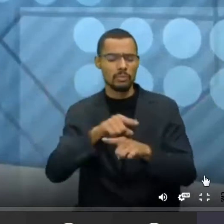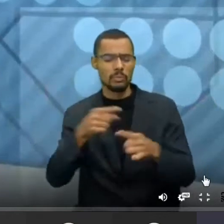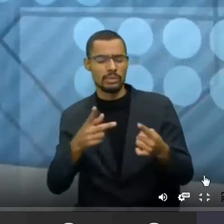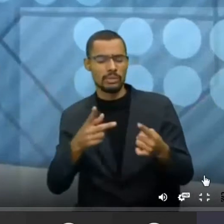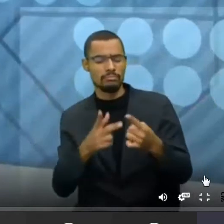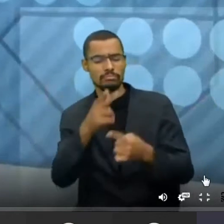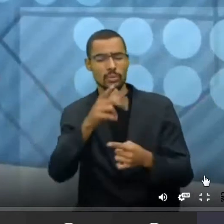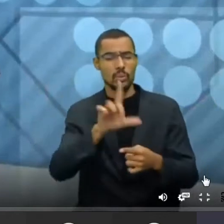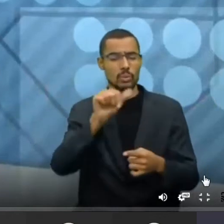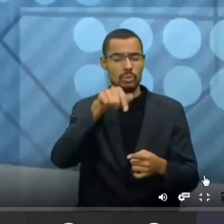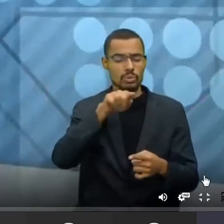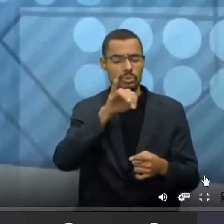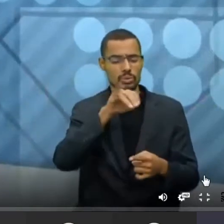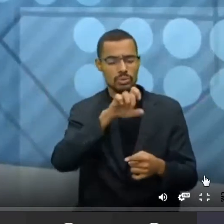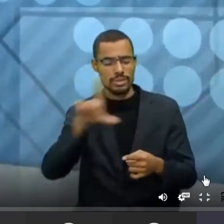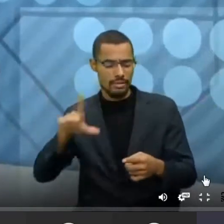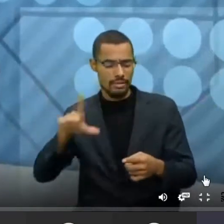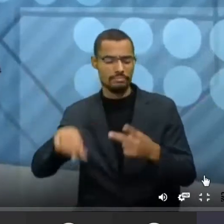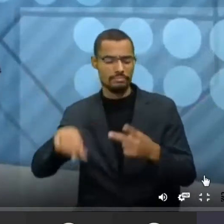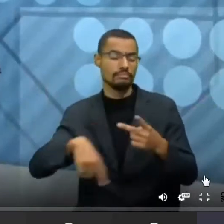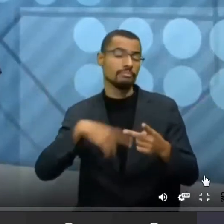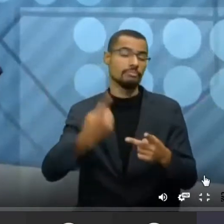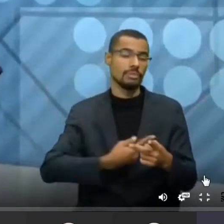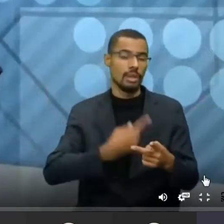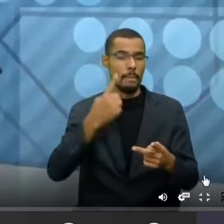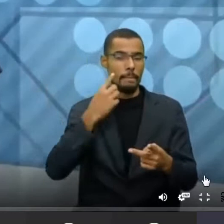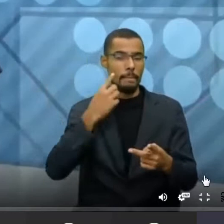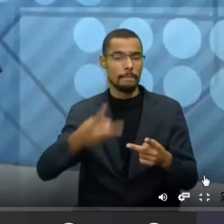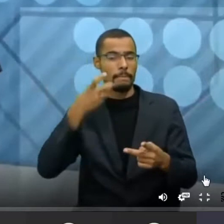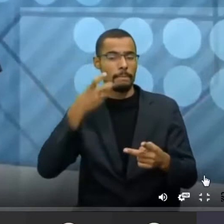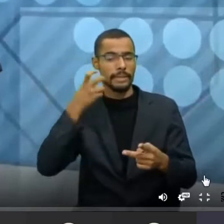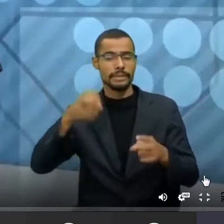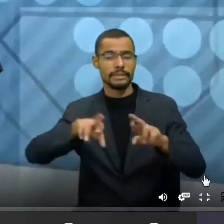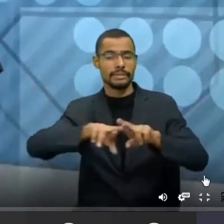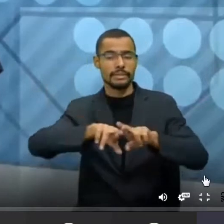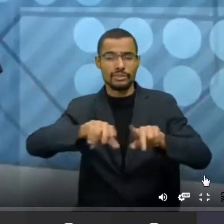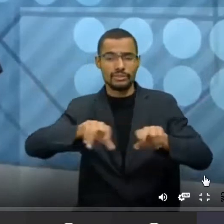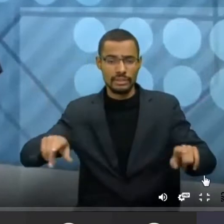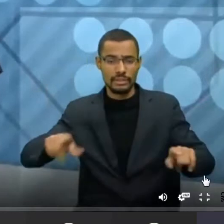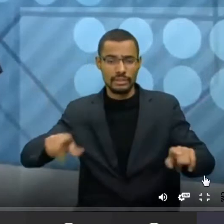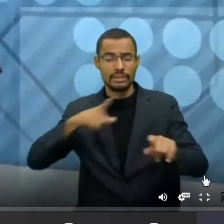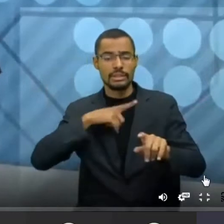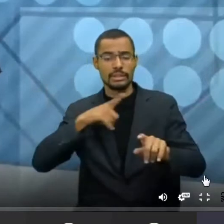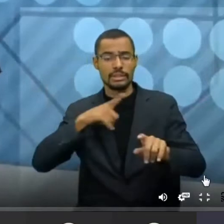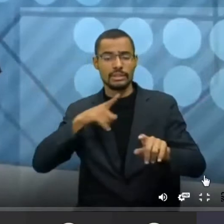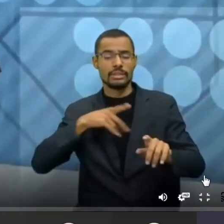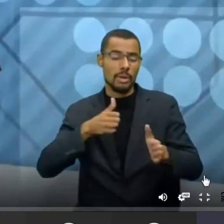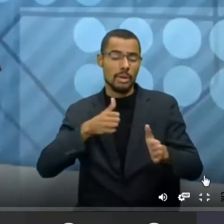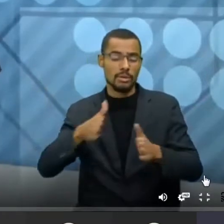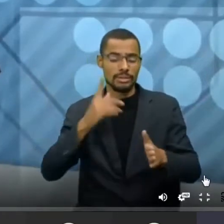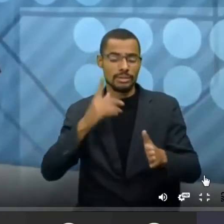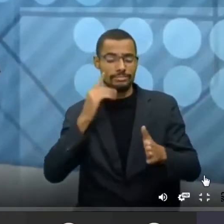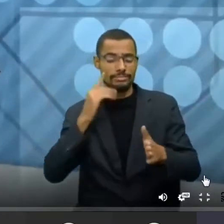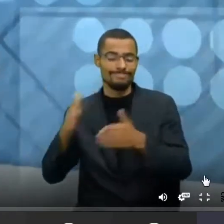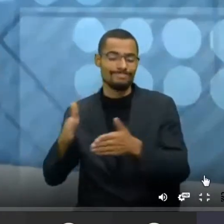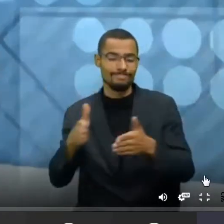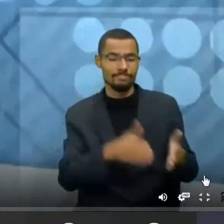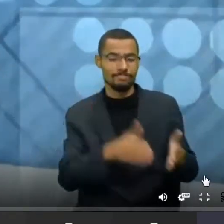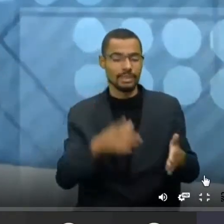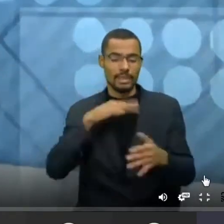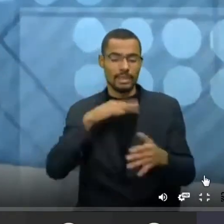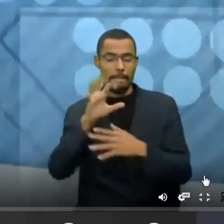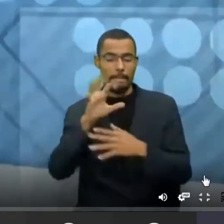ou é um corte longitudinal. Vão observar, então, as diferentes posições, né, as diferentes camadas.